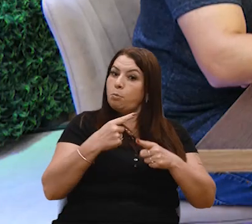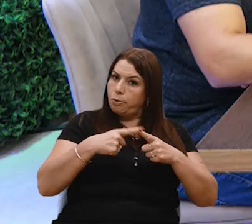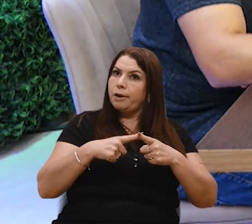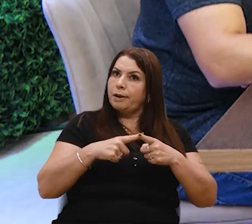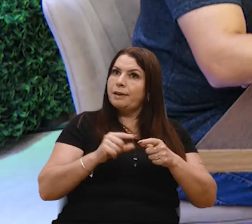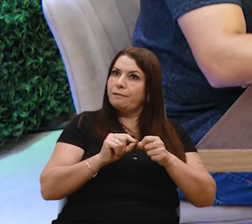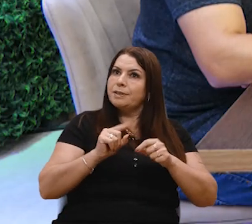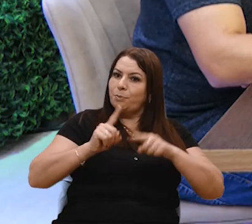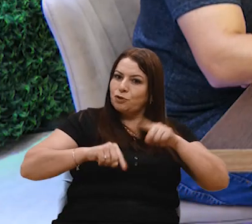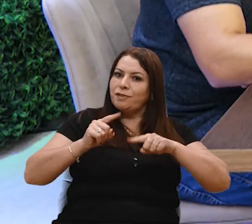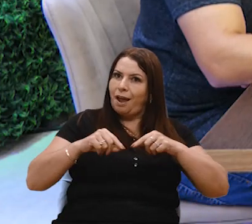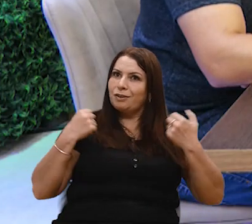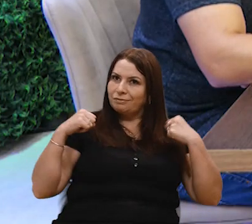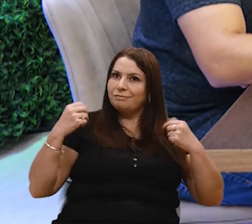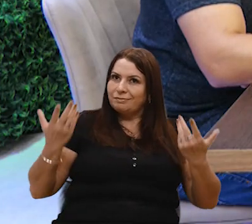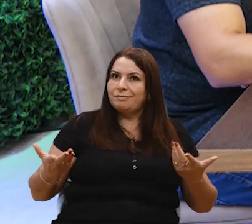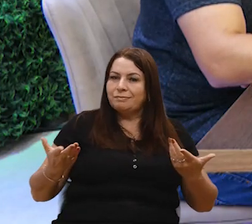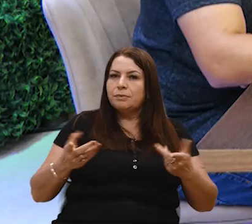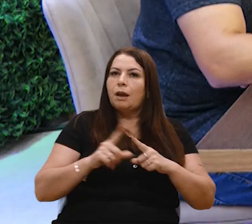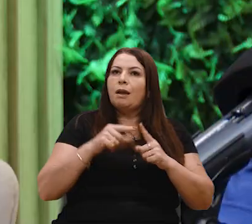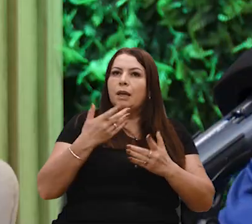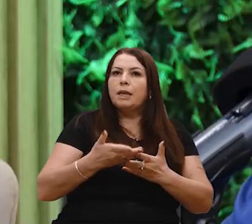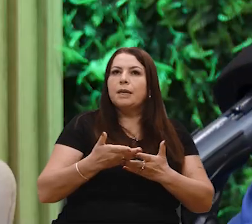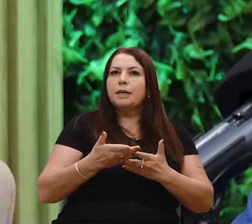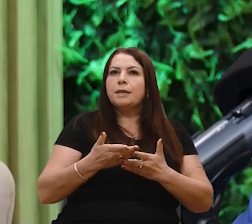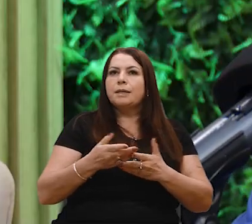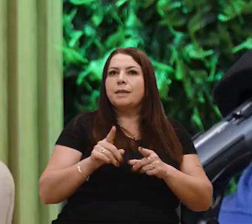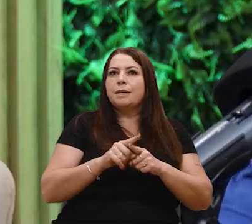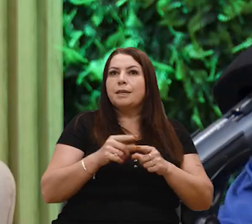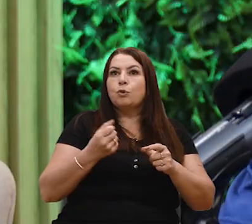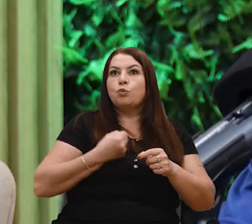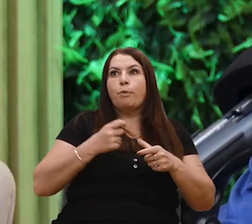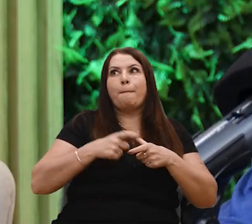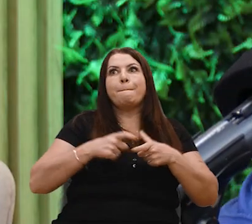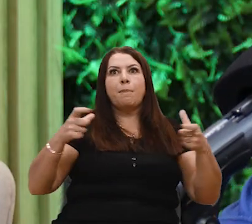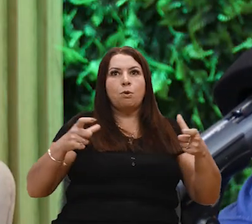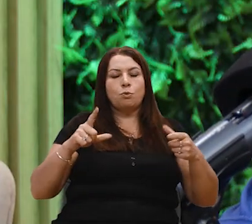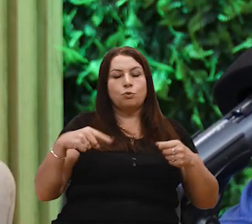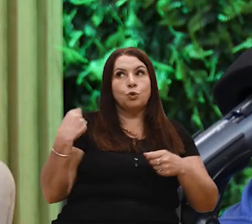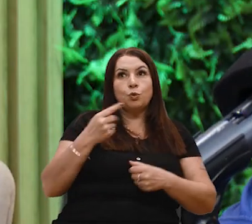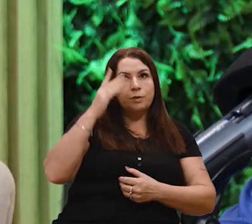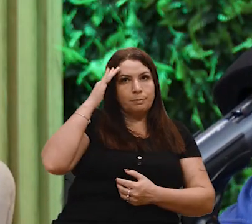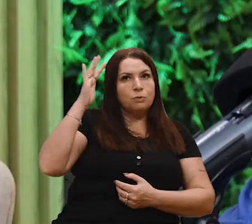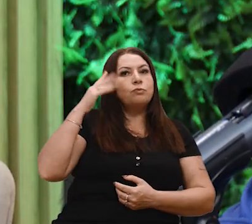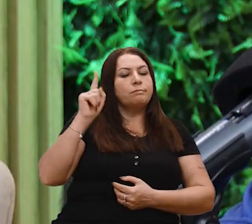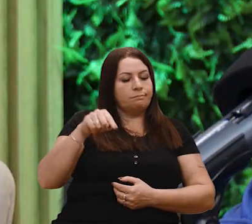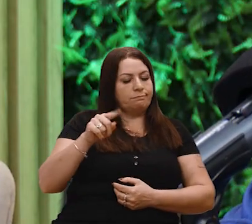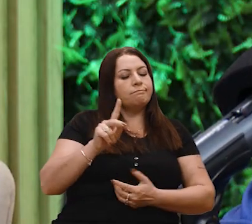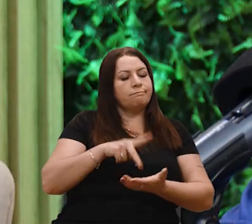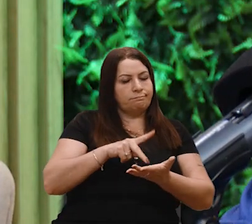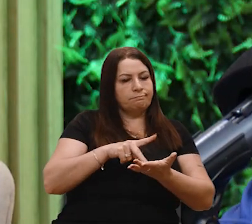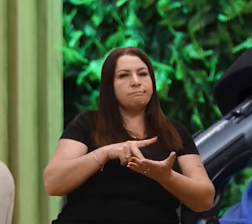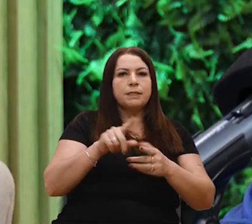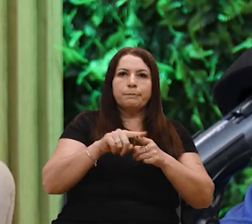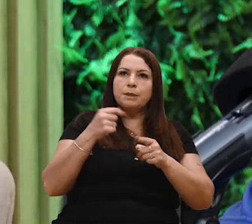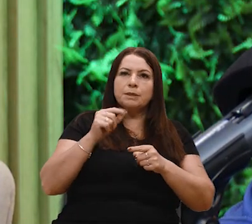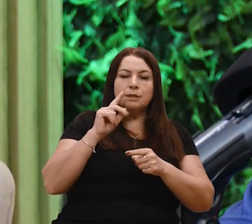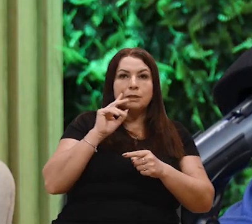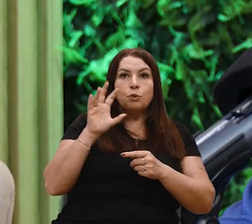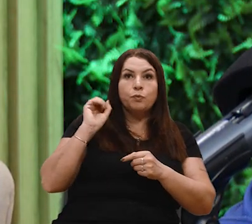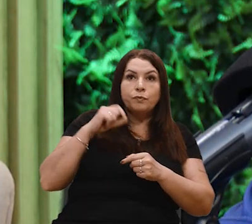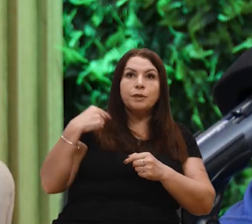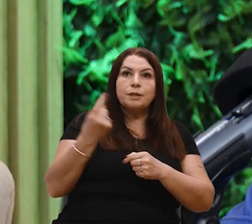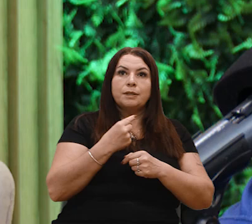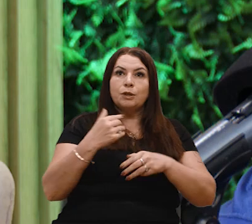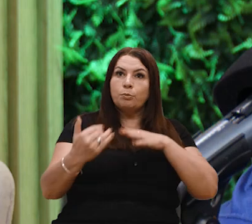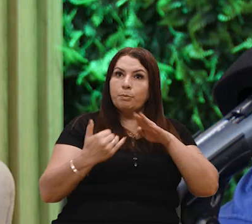necessidade. Não, porque ela estava realizando uma atividade física. Então, esse número é muito maior daqui a pouco do que nós imaginamos, né? Exatamente. E precisa